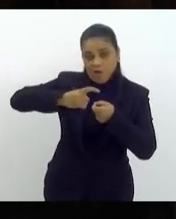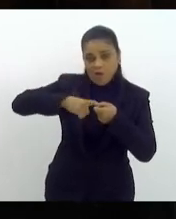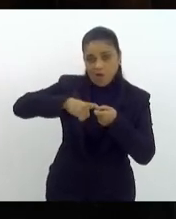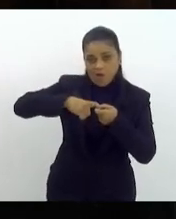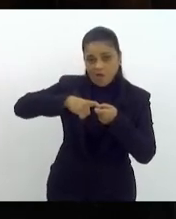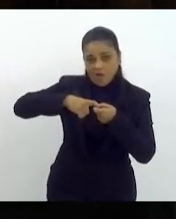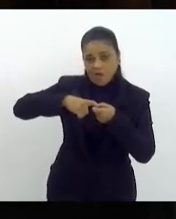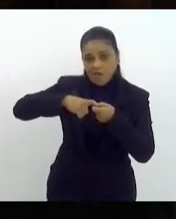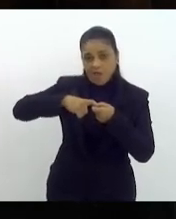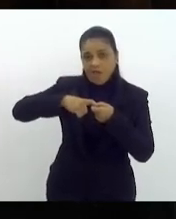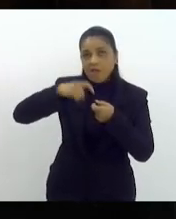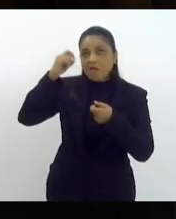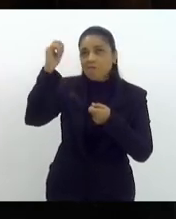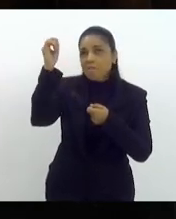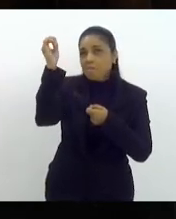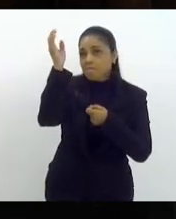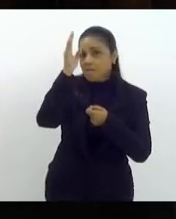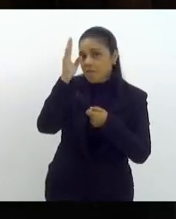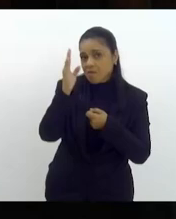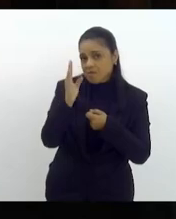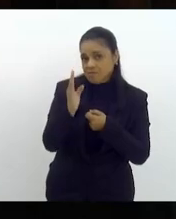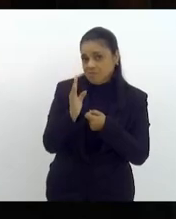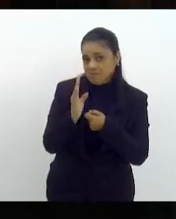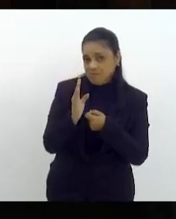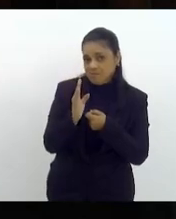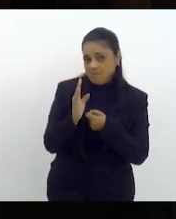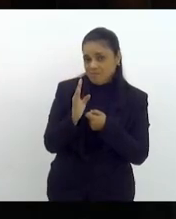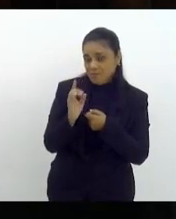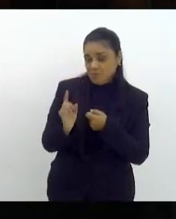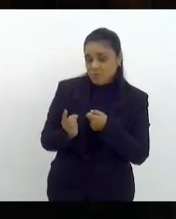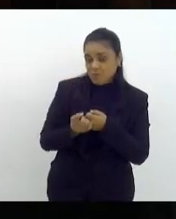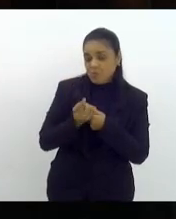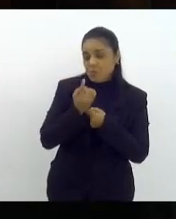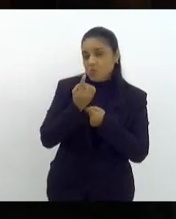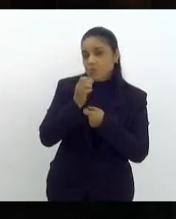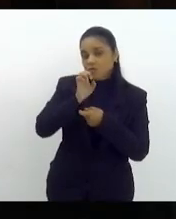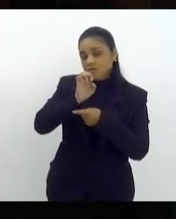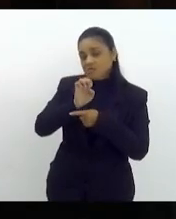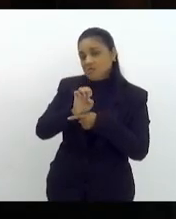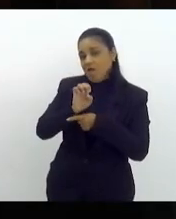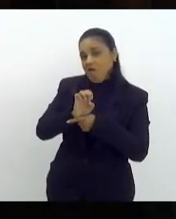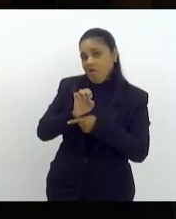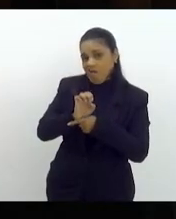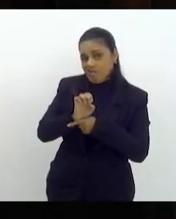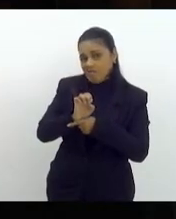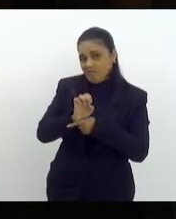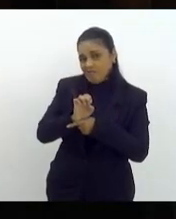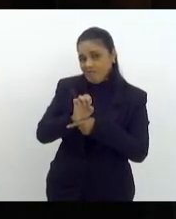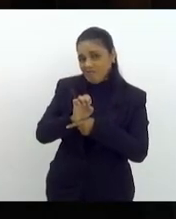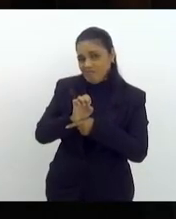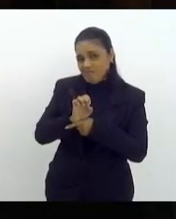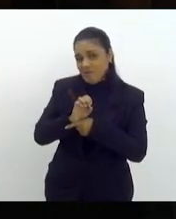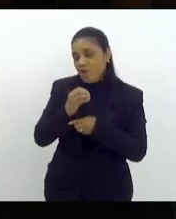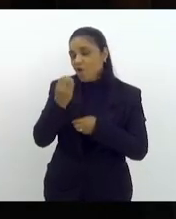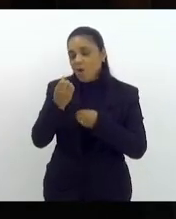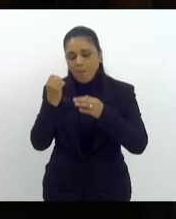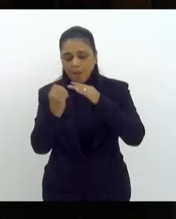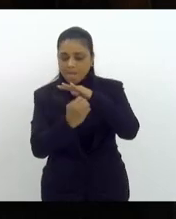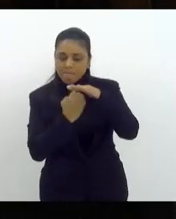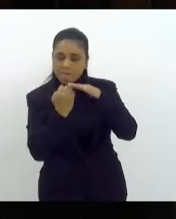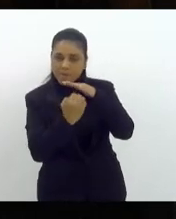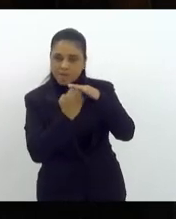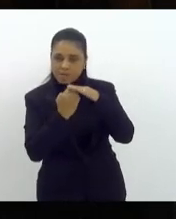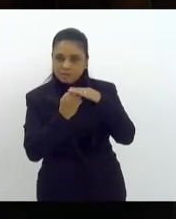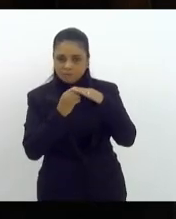uma filial e não não tem como a gente ver a matriz de uma empresa ruim